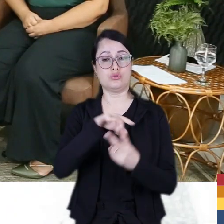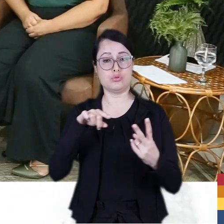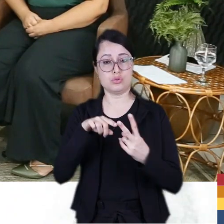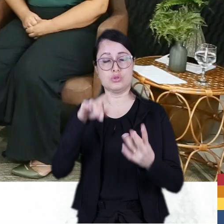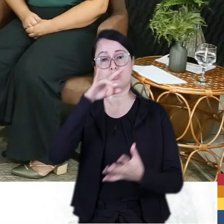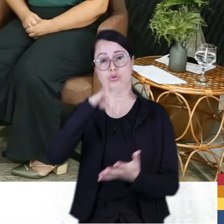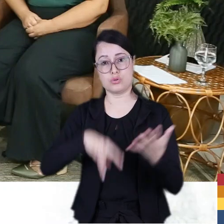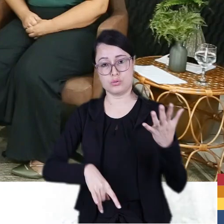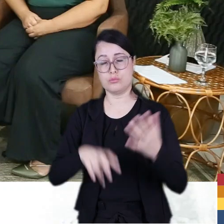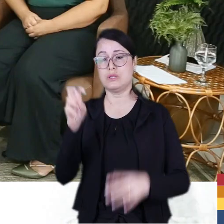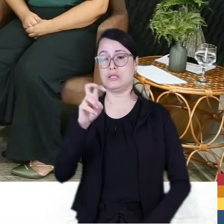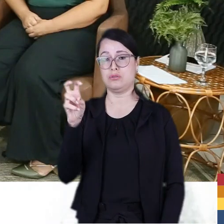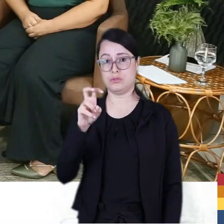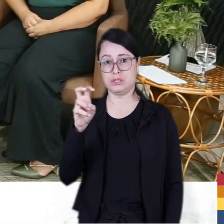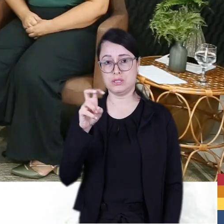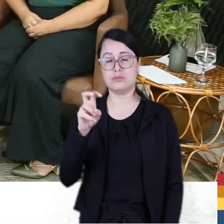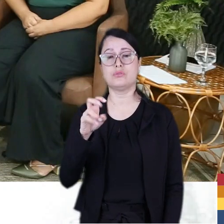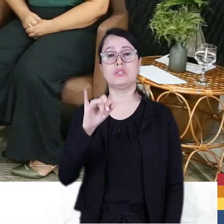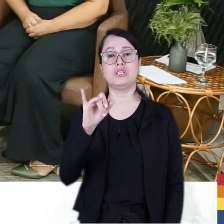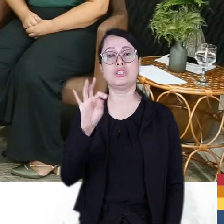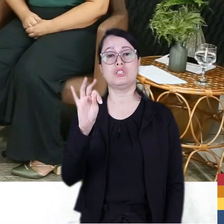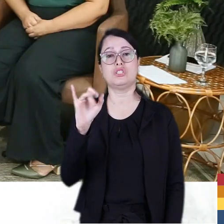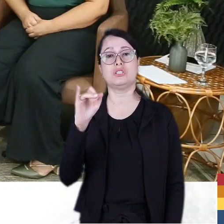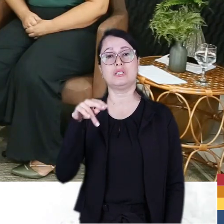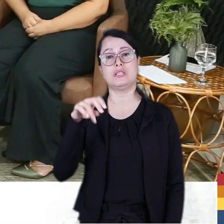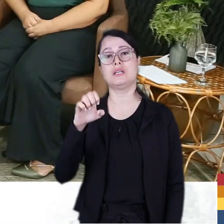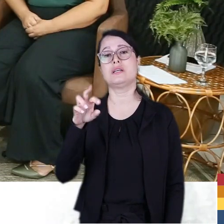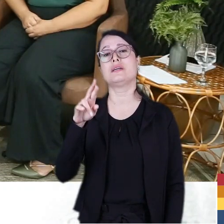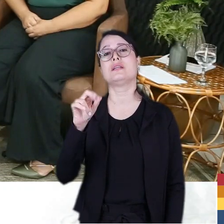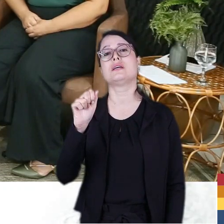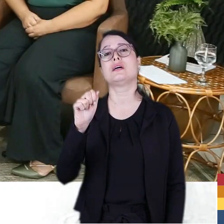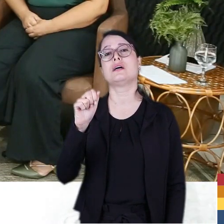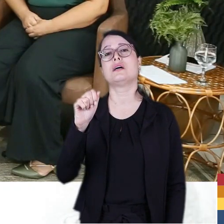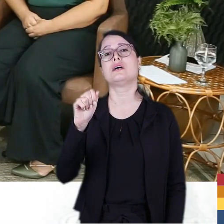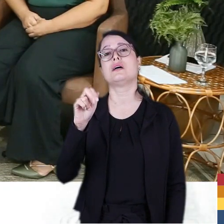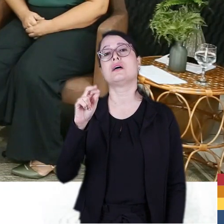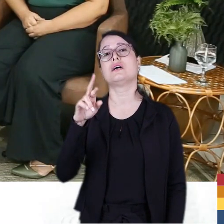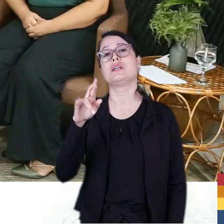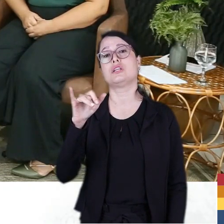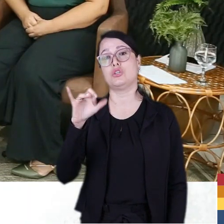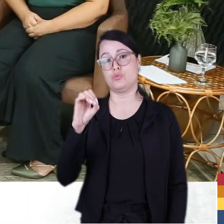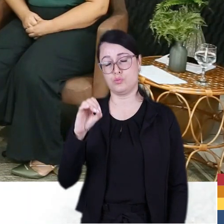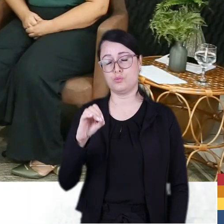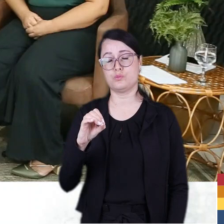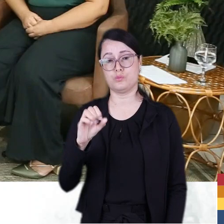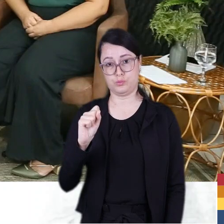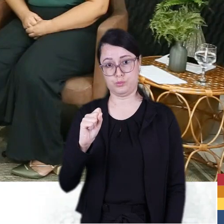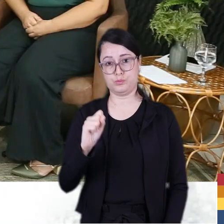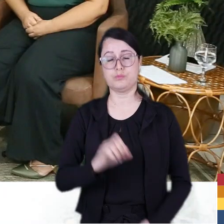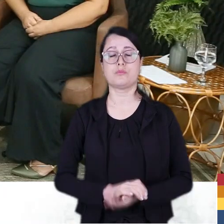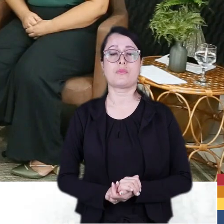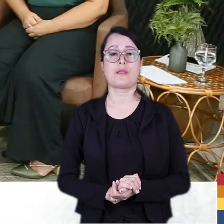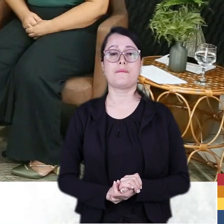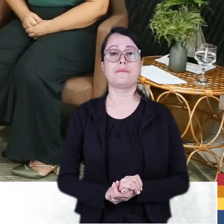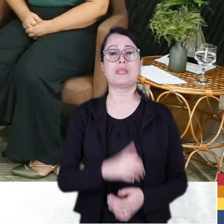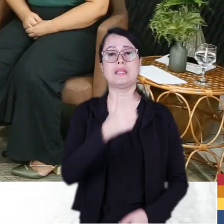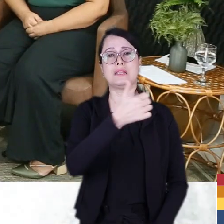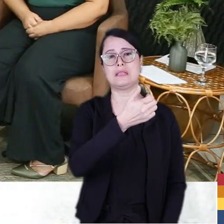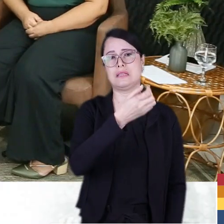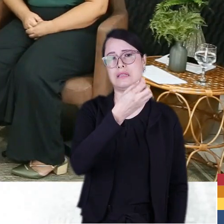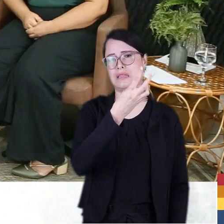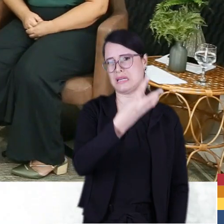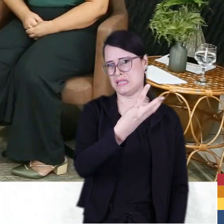nacional de cursos técnicos e a classificação brasileira de ocupações que são os documentos essenciais que norteiam